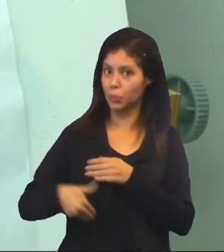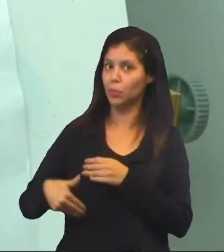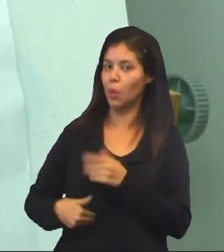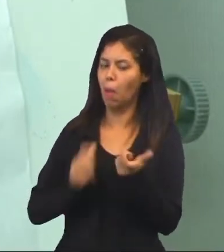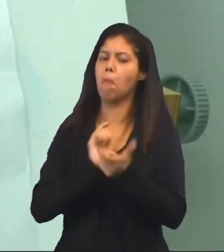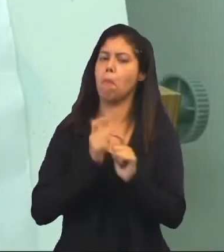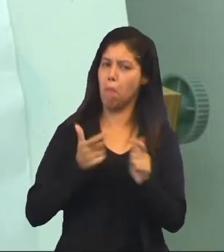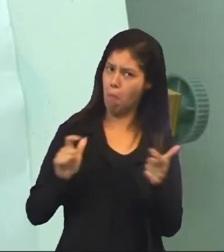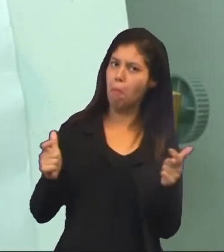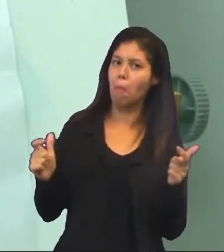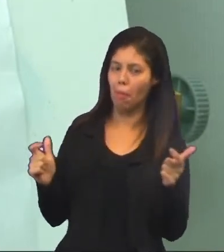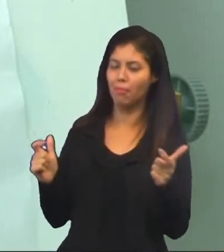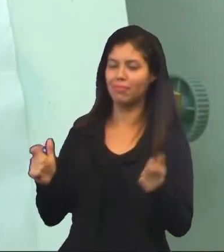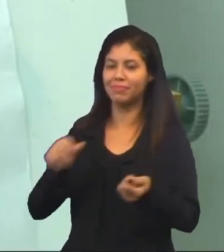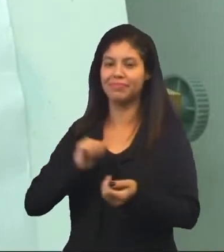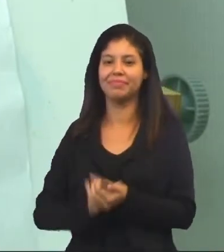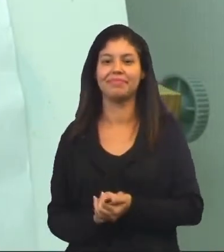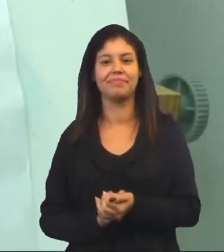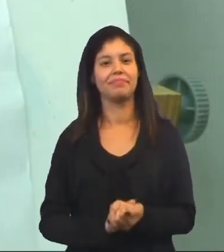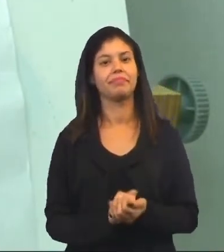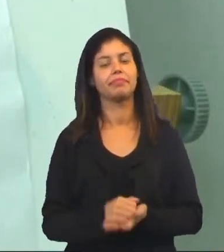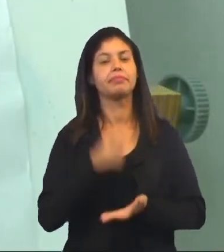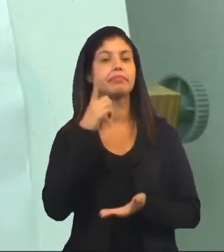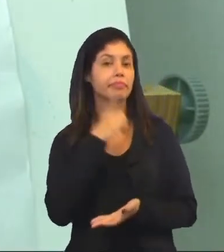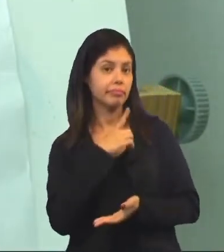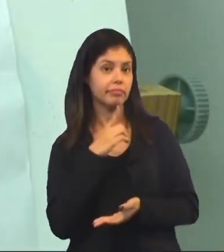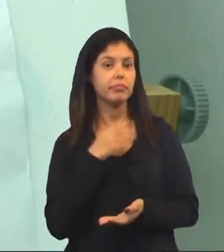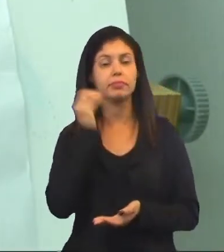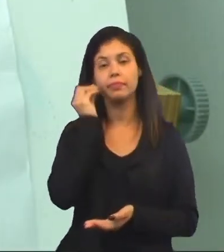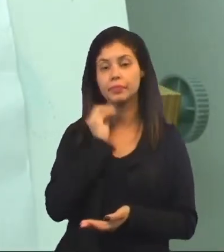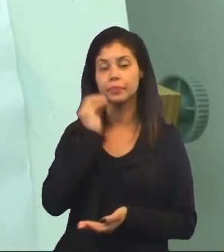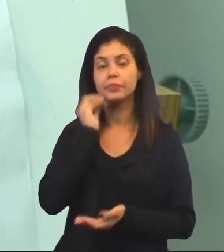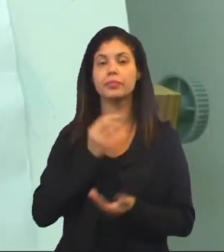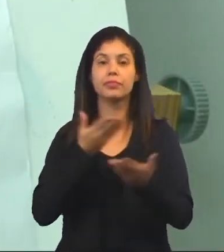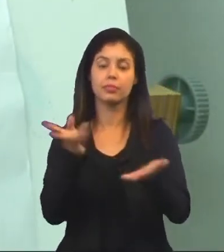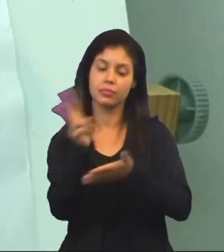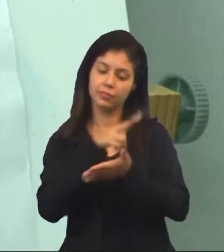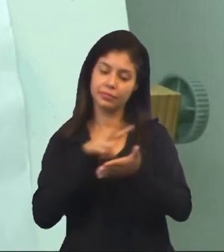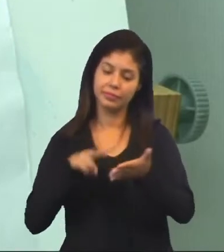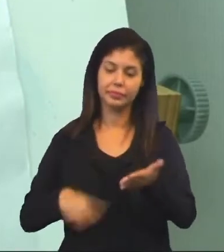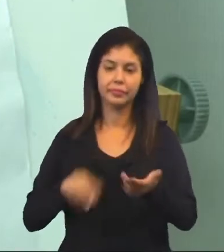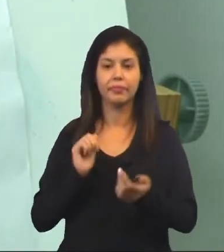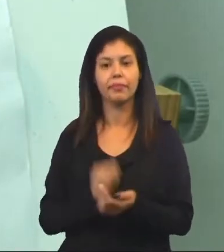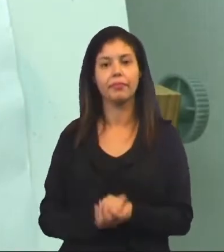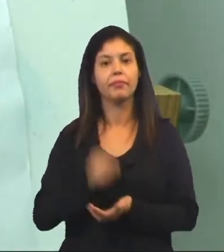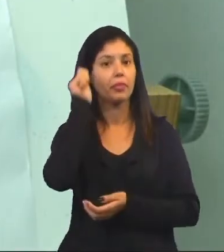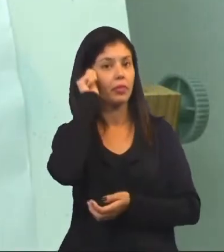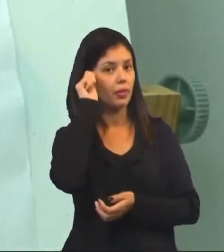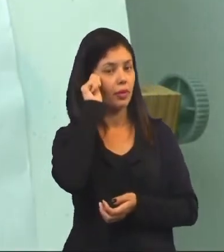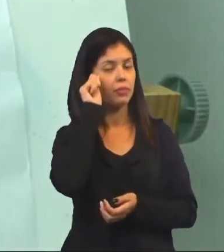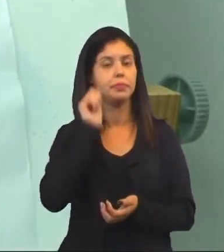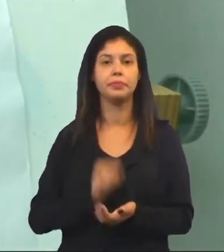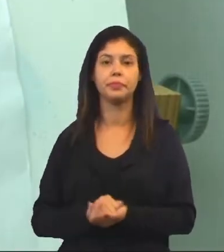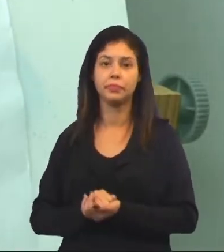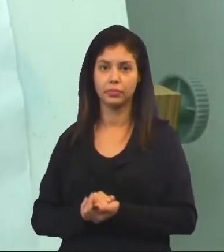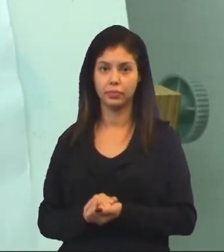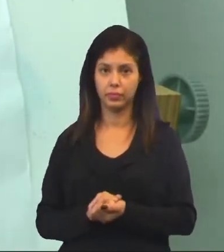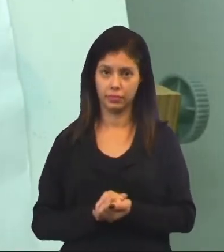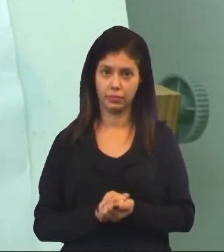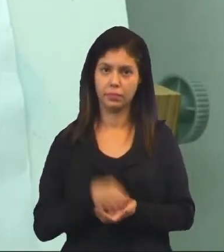bem grande. Para convencer o leitor. O autor, ele